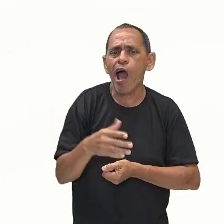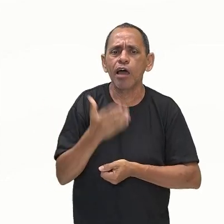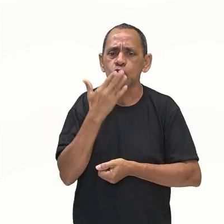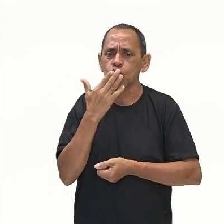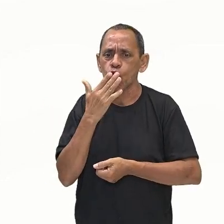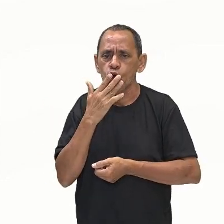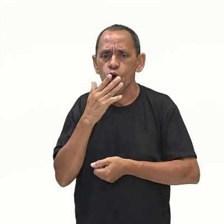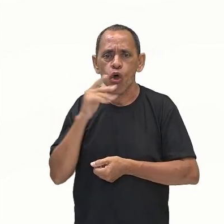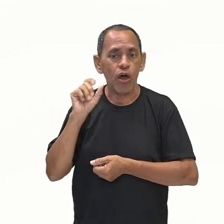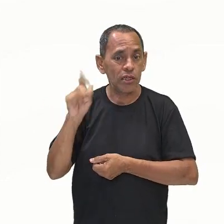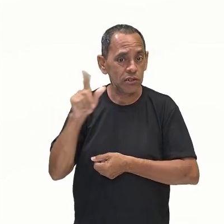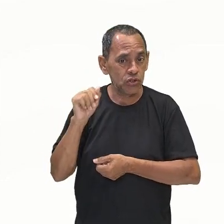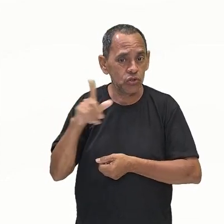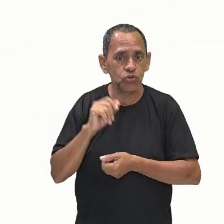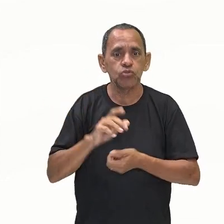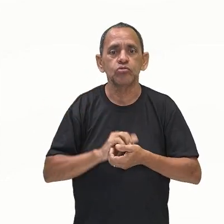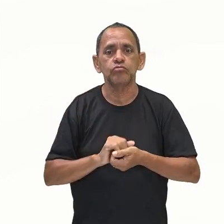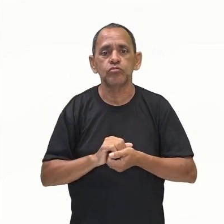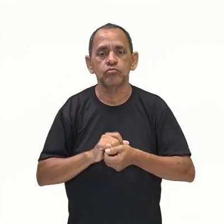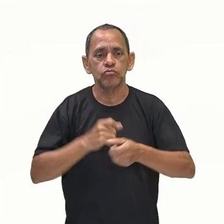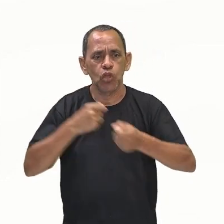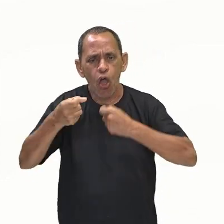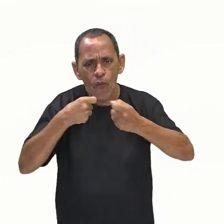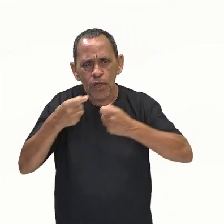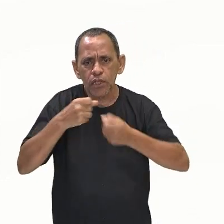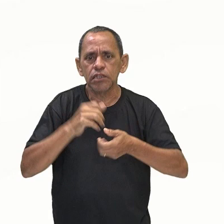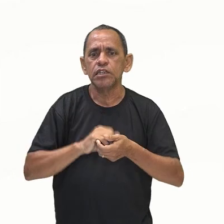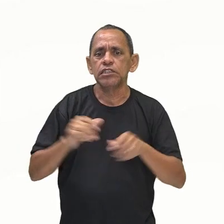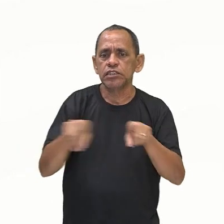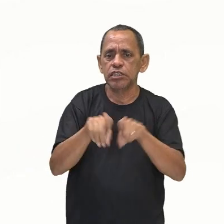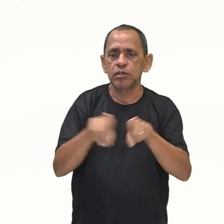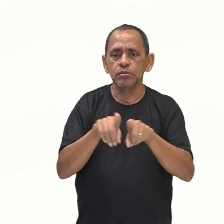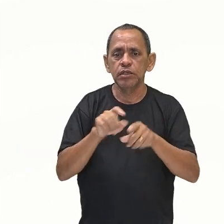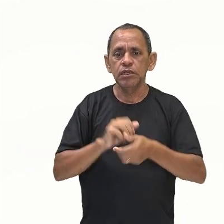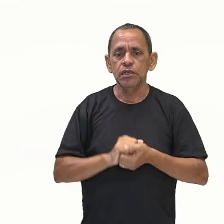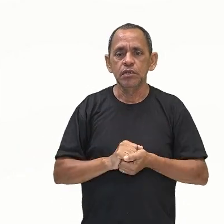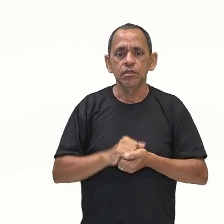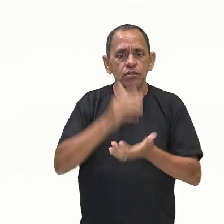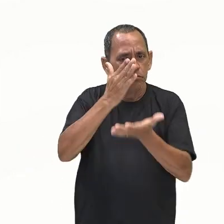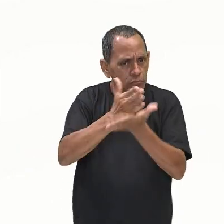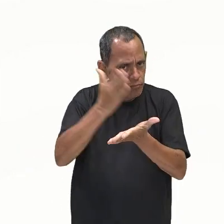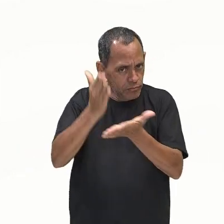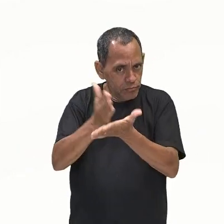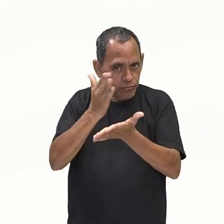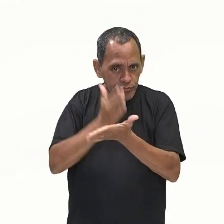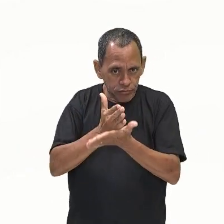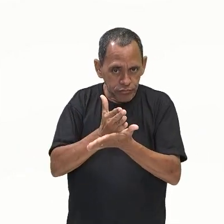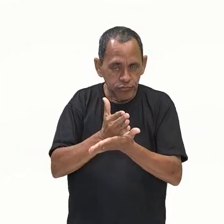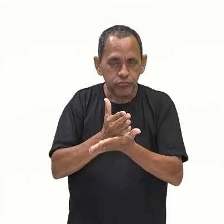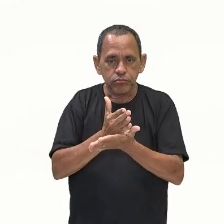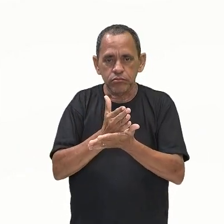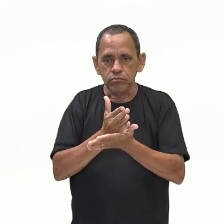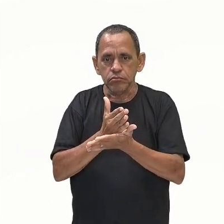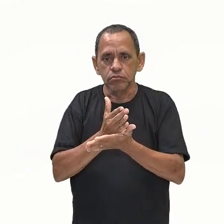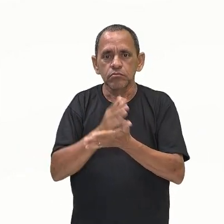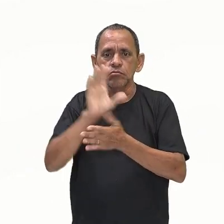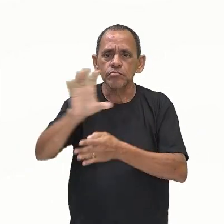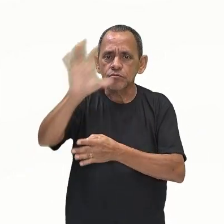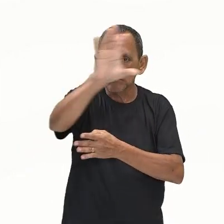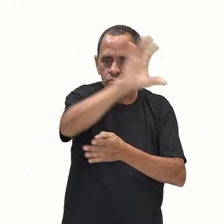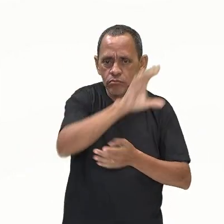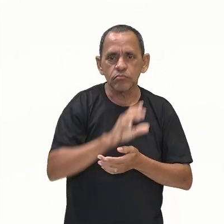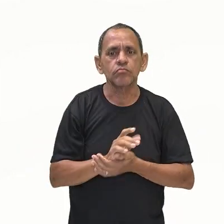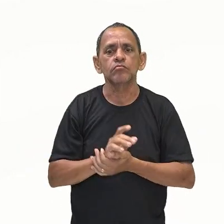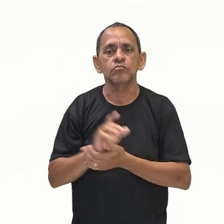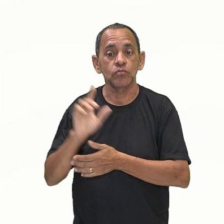geográficas intermediárias. E essas regiões também são subdivididas em regiões geográficas imediatas,